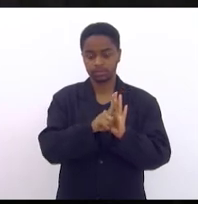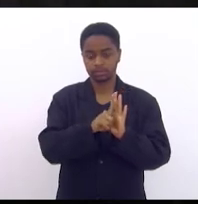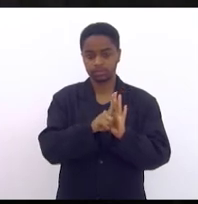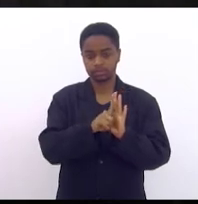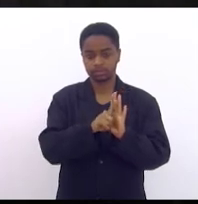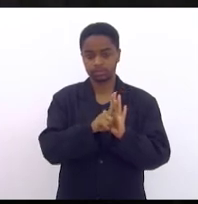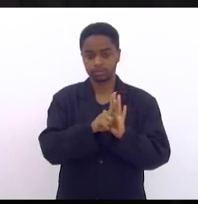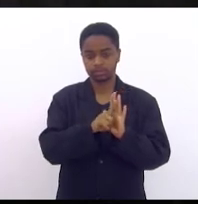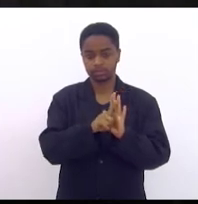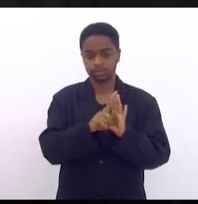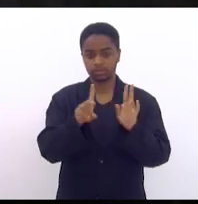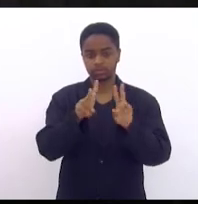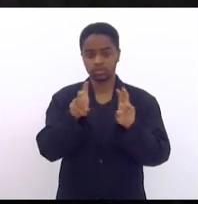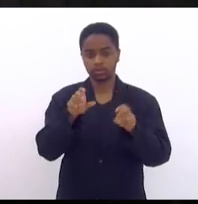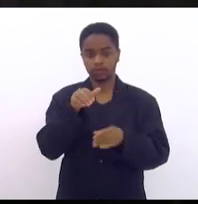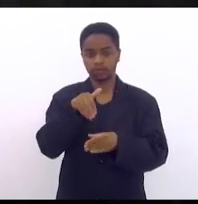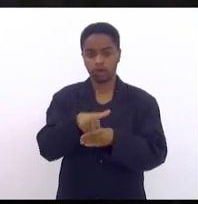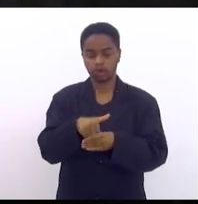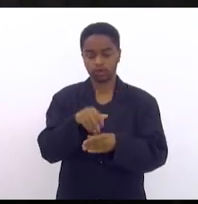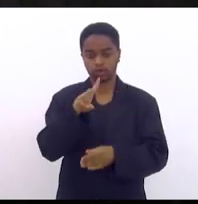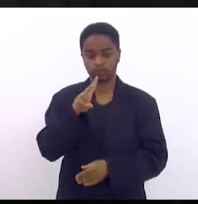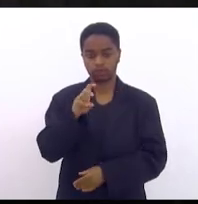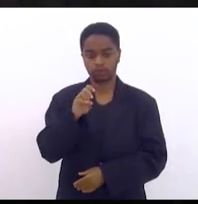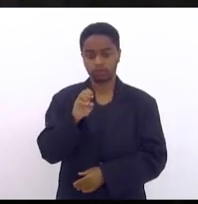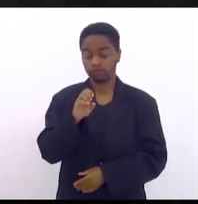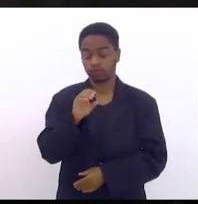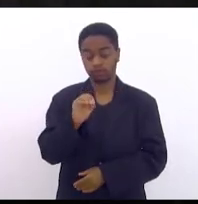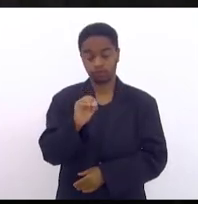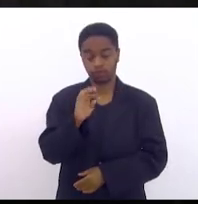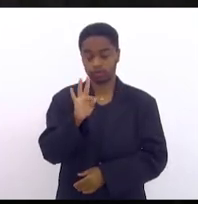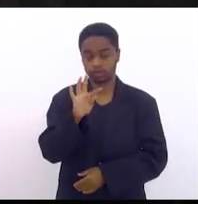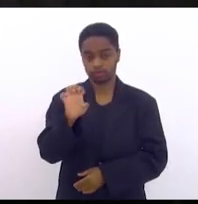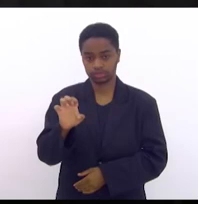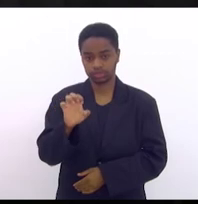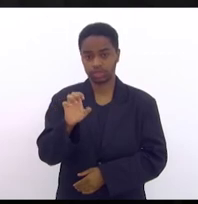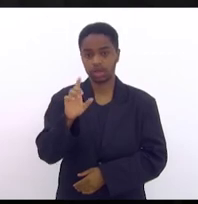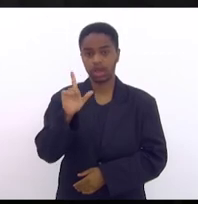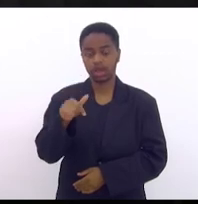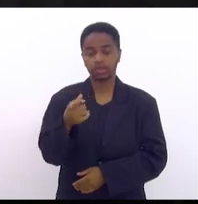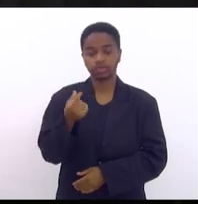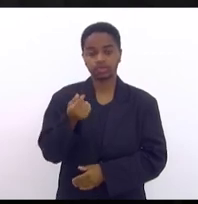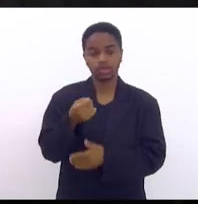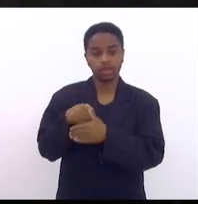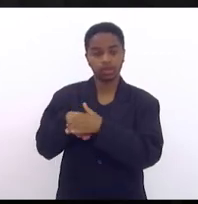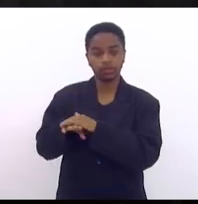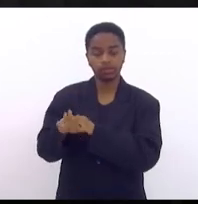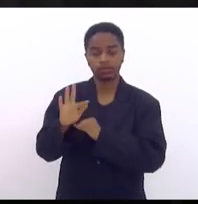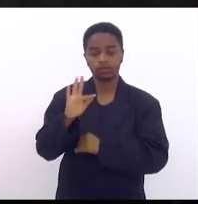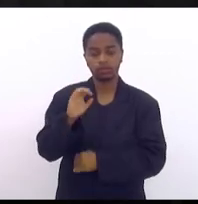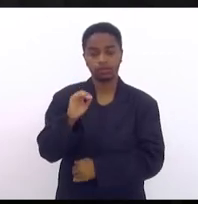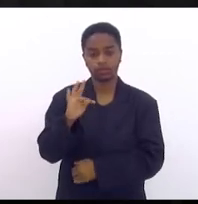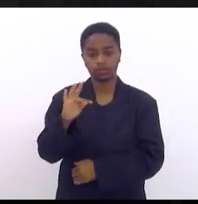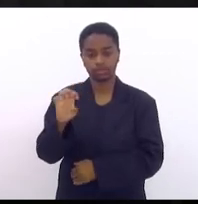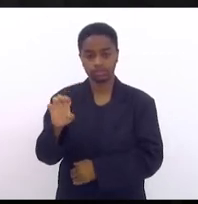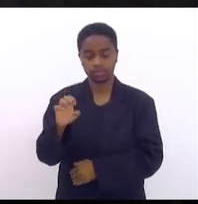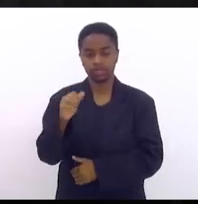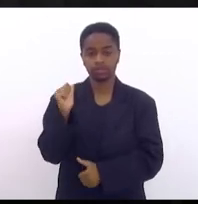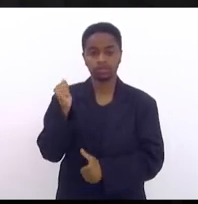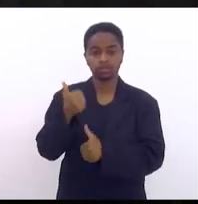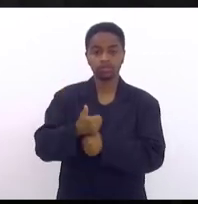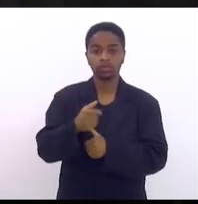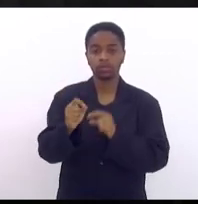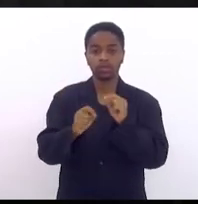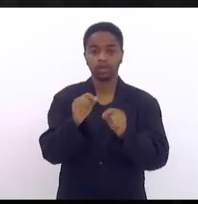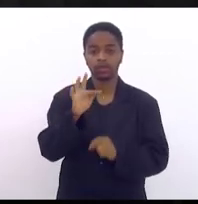projeto de lei do FOT, Fundo Orçamentário Temporário. O FOT viria substituir